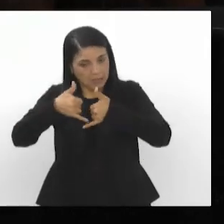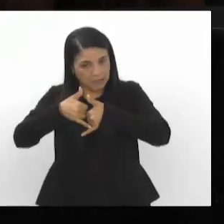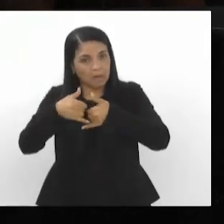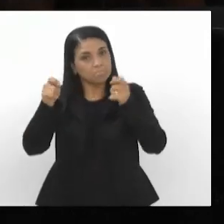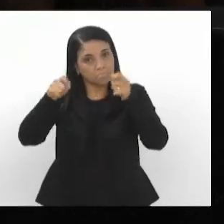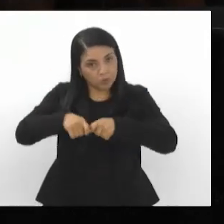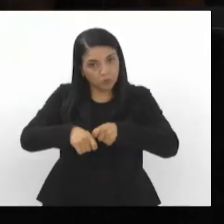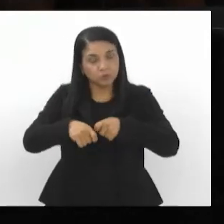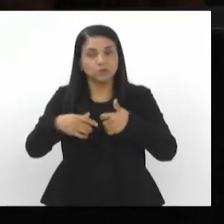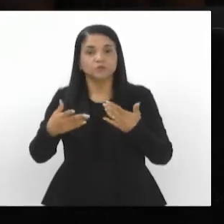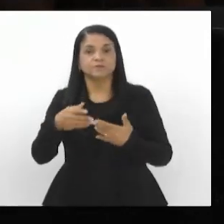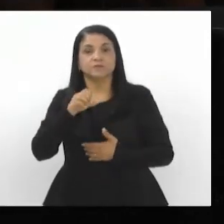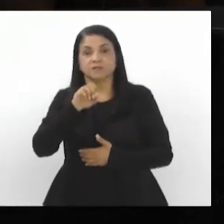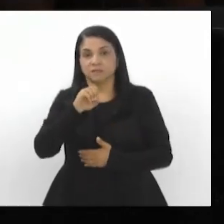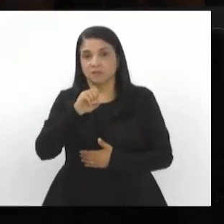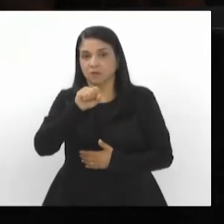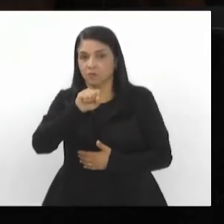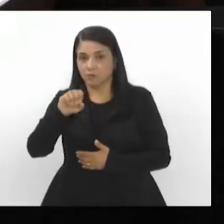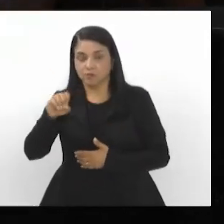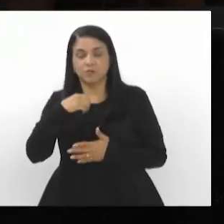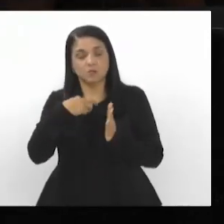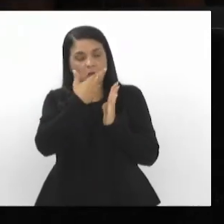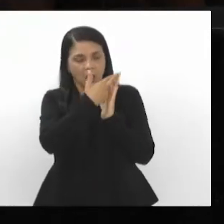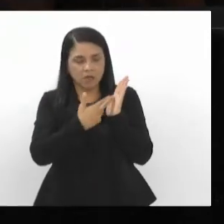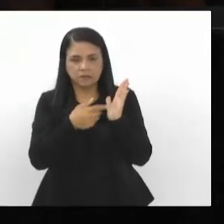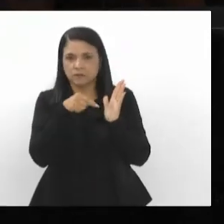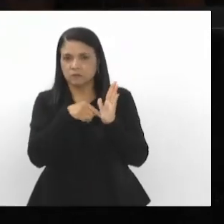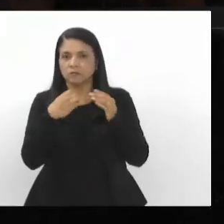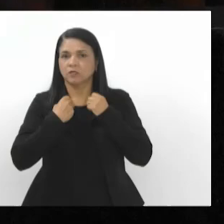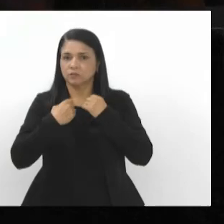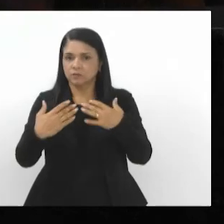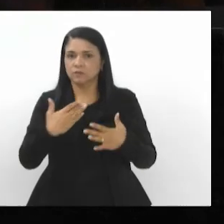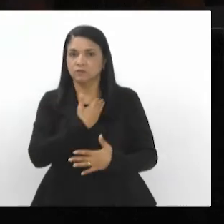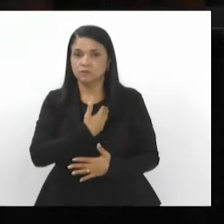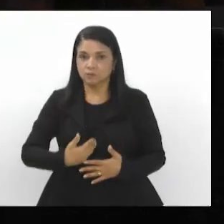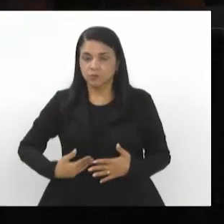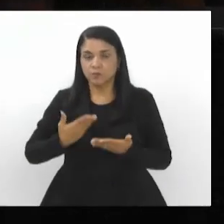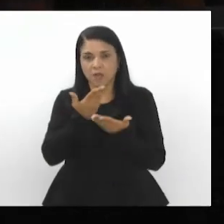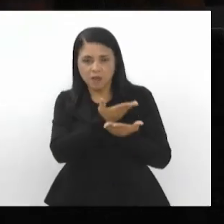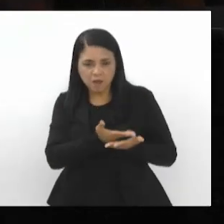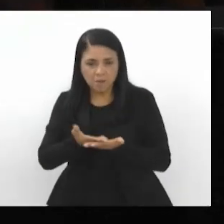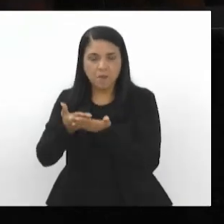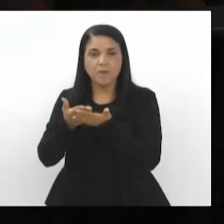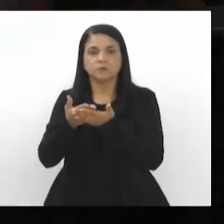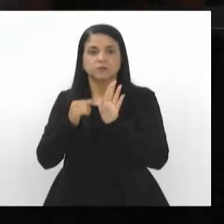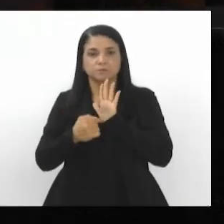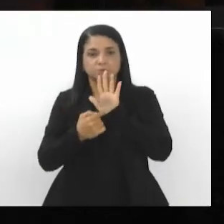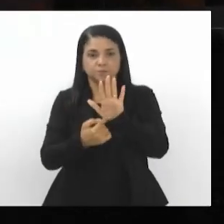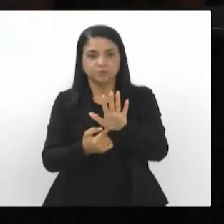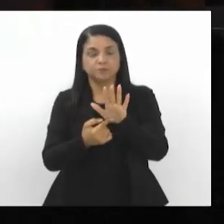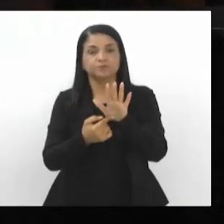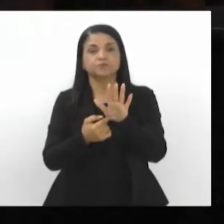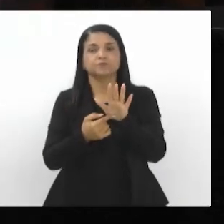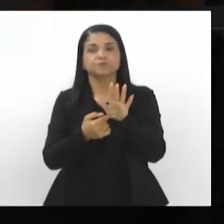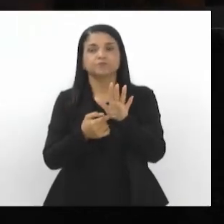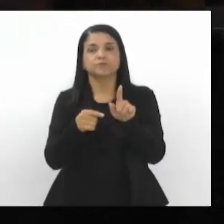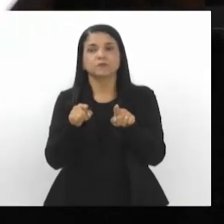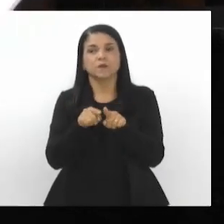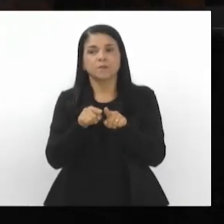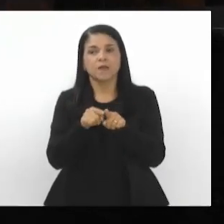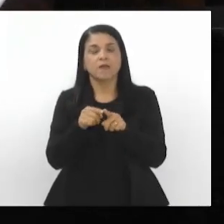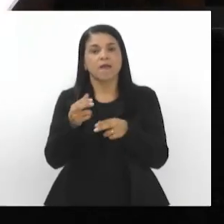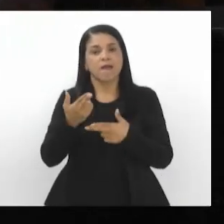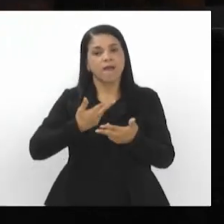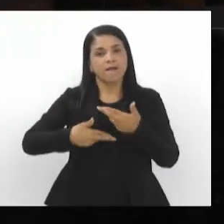nosso relatório, com as audiências públicas, com os encaminhamentos apresentados, com as relações travadas